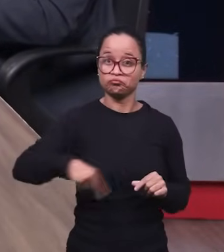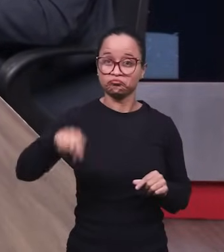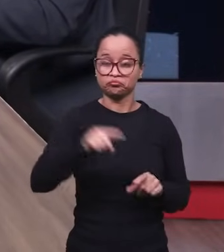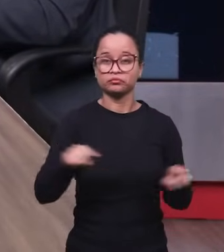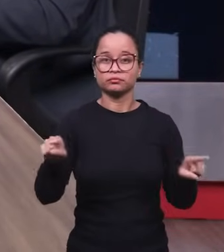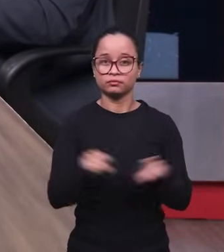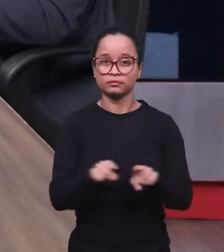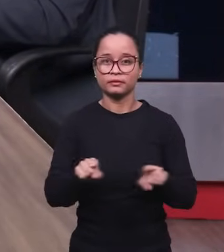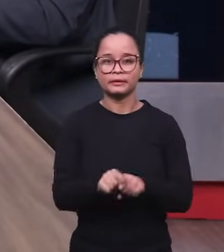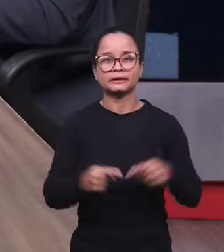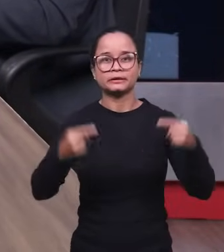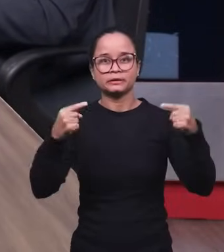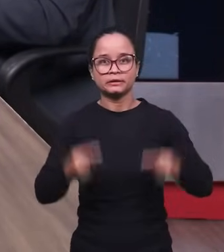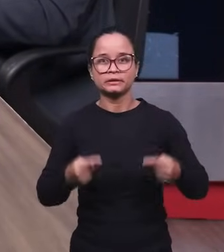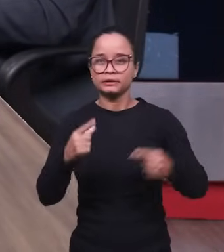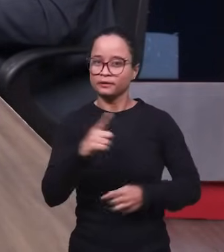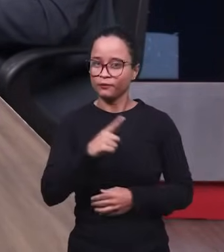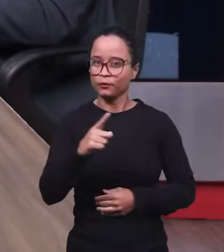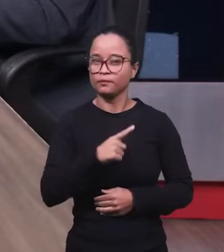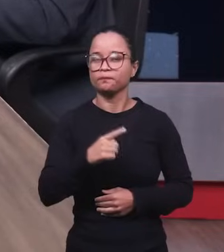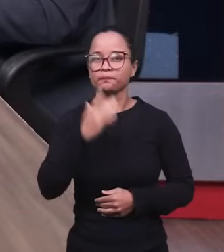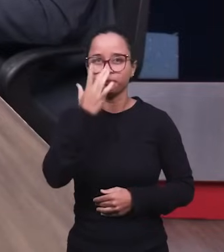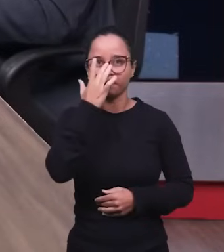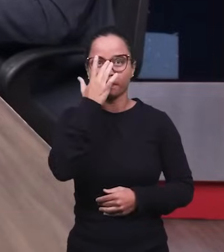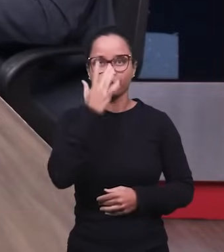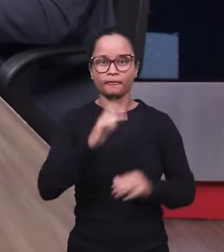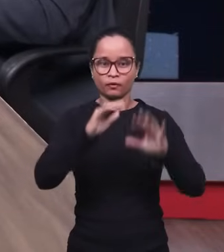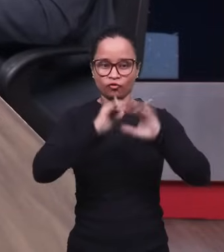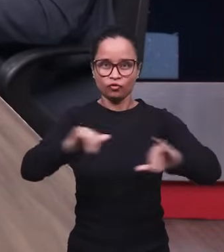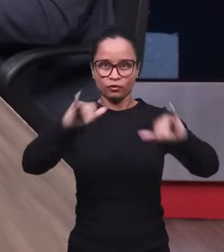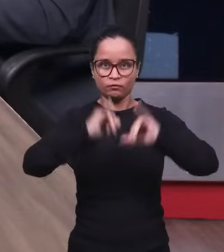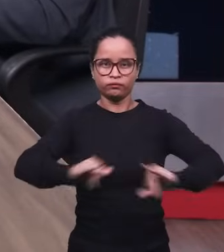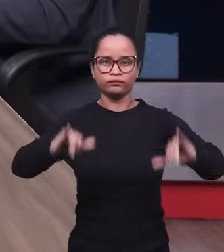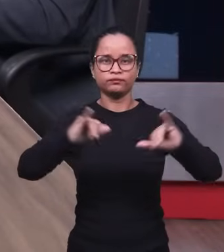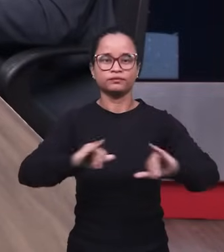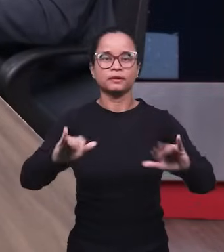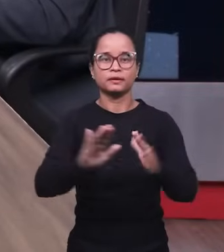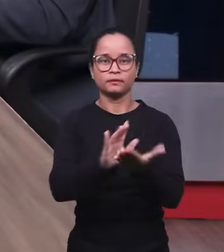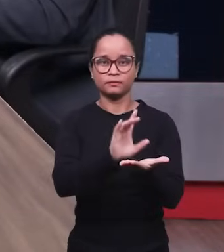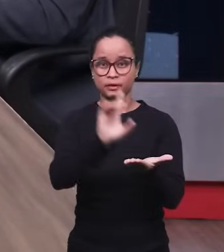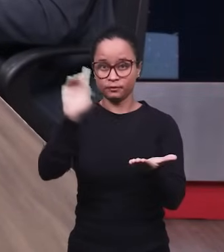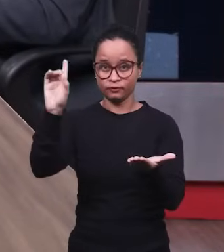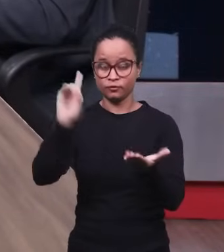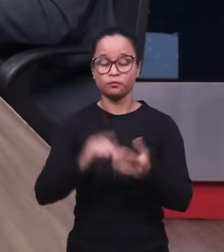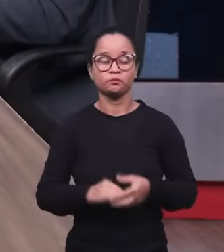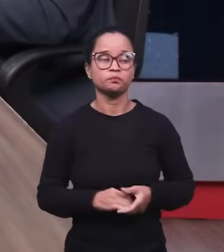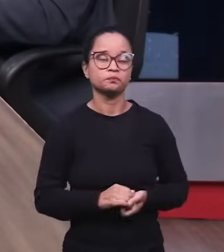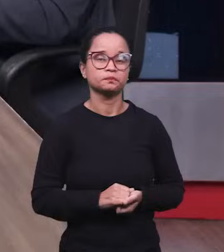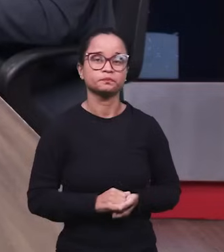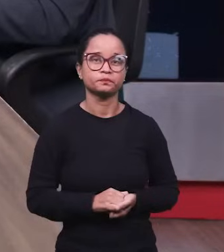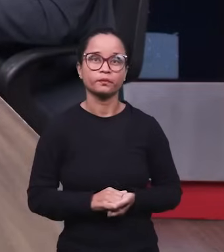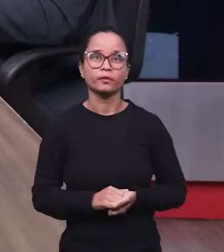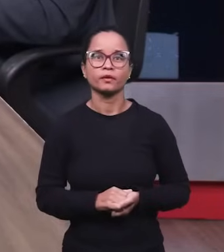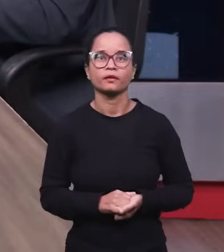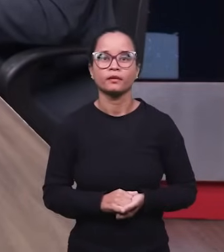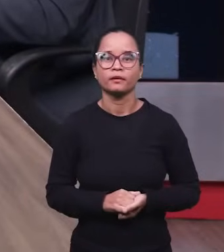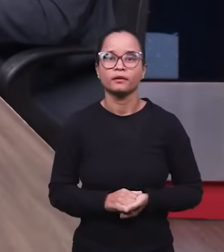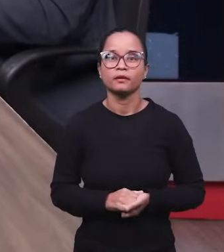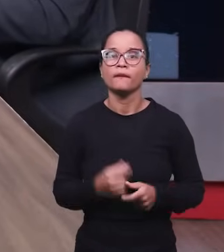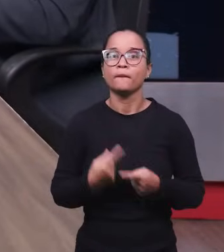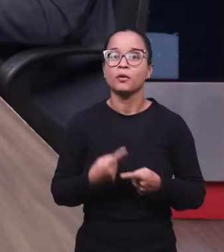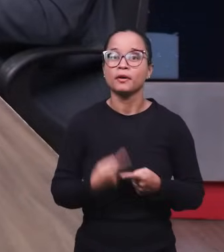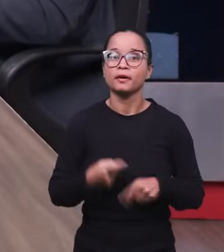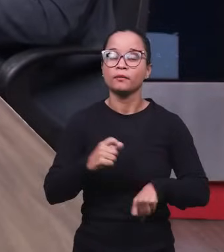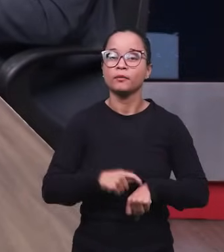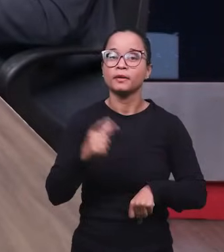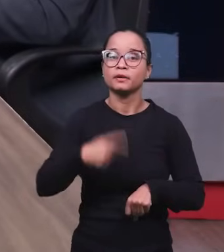também tivemos um grande desafio com relação à questão de divulgação da palavra do Senhor, que é quando nós